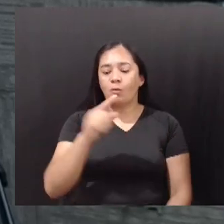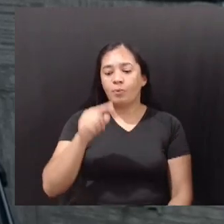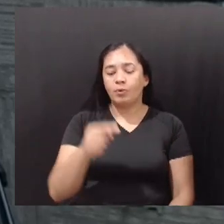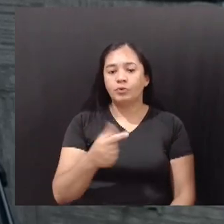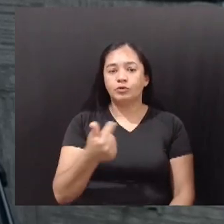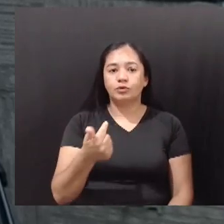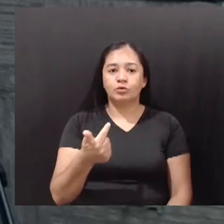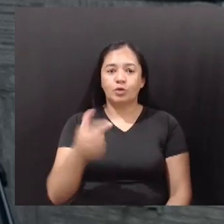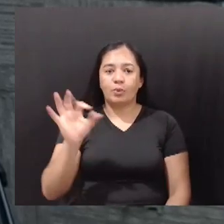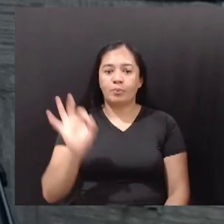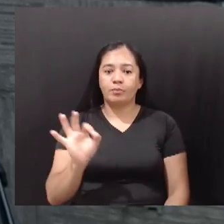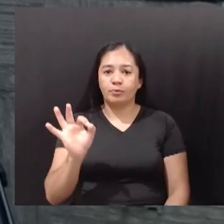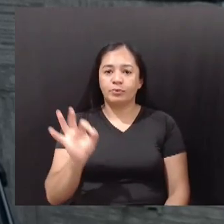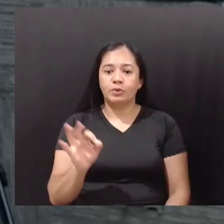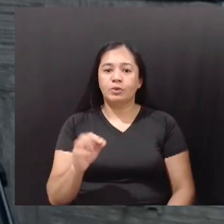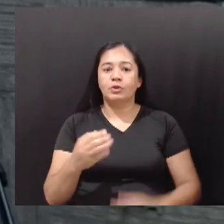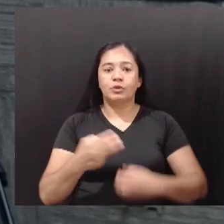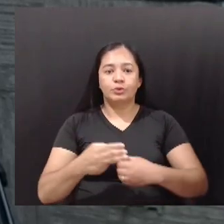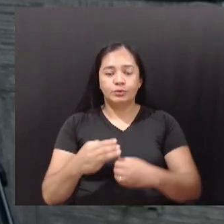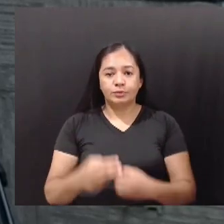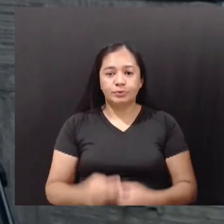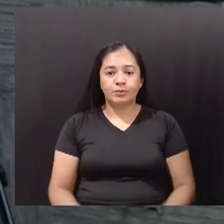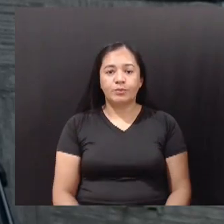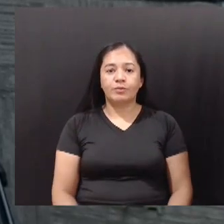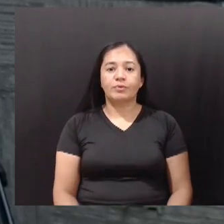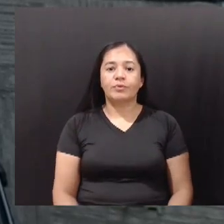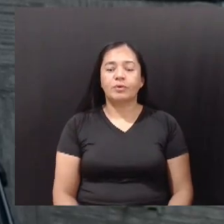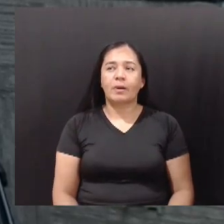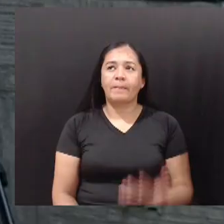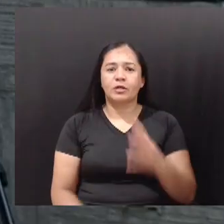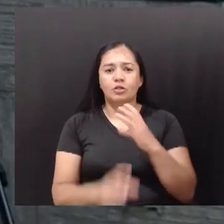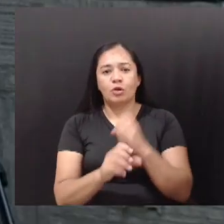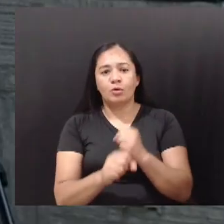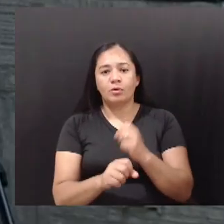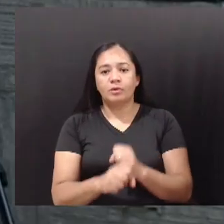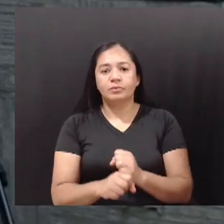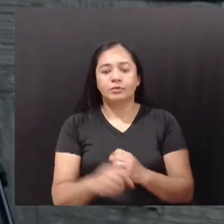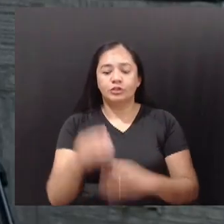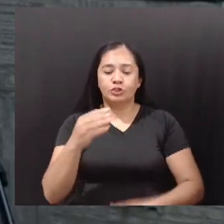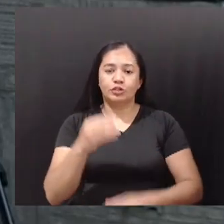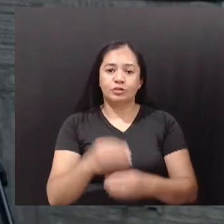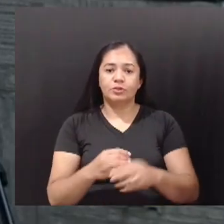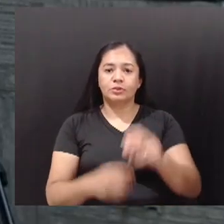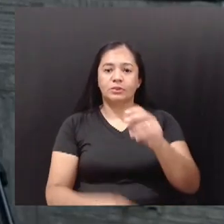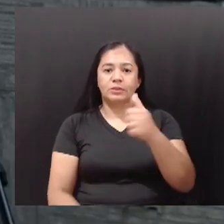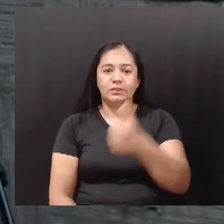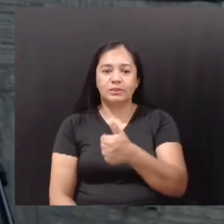do município, que está prevista aí no total, então, de emendas de R$